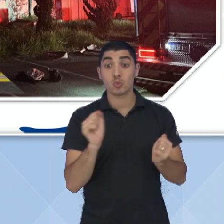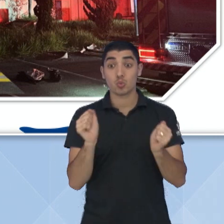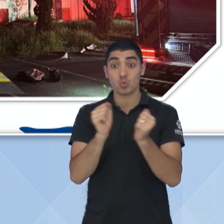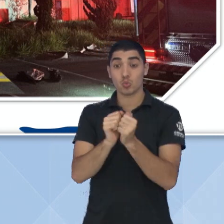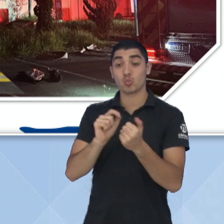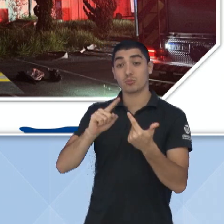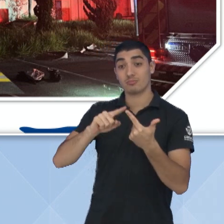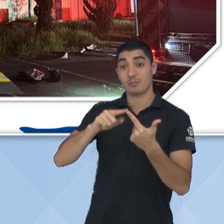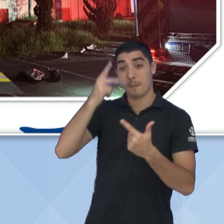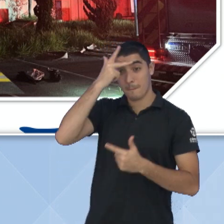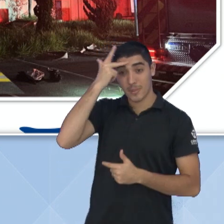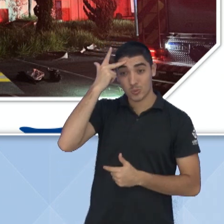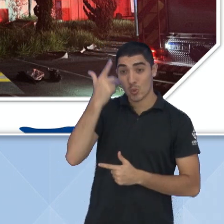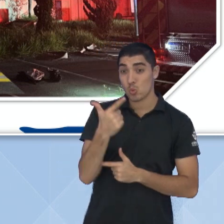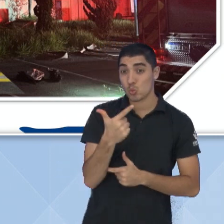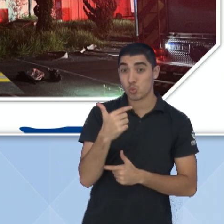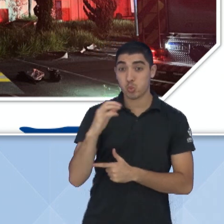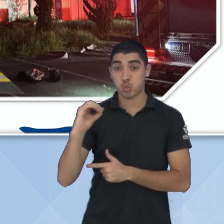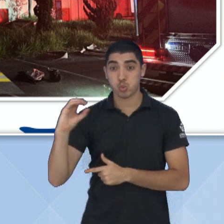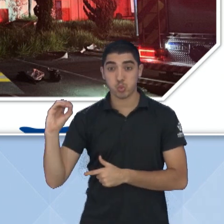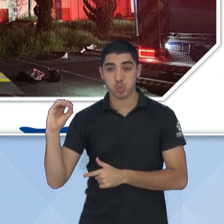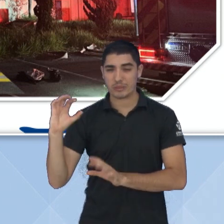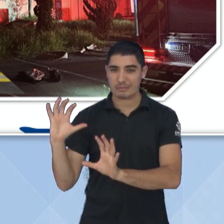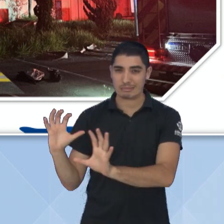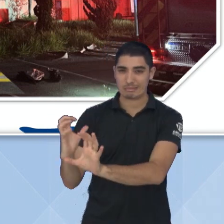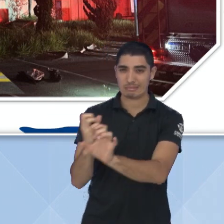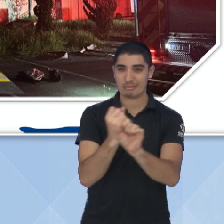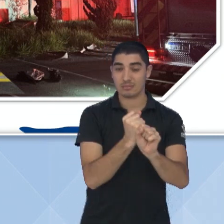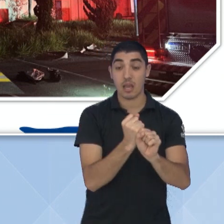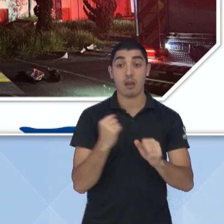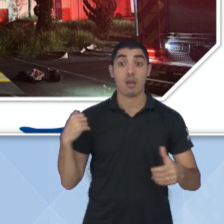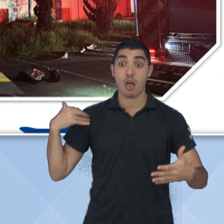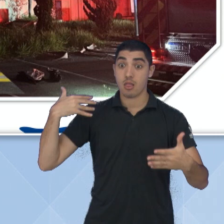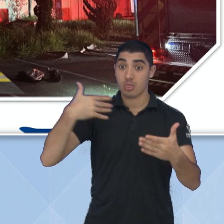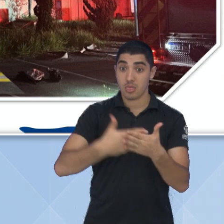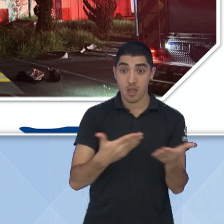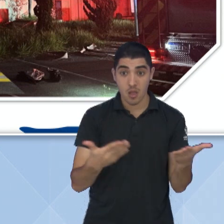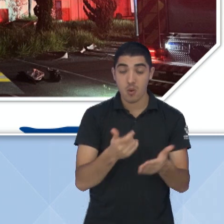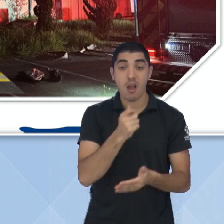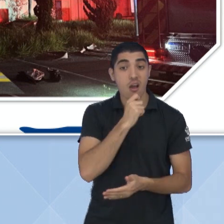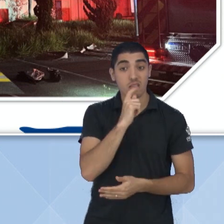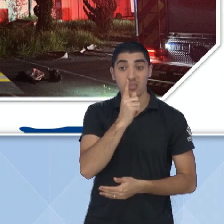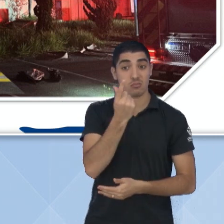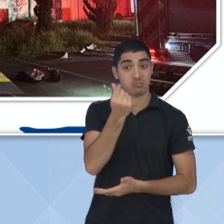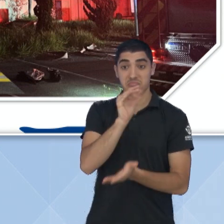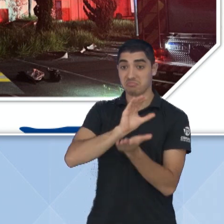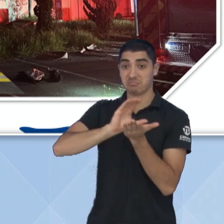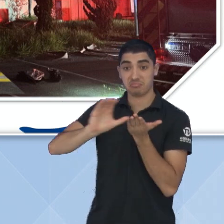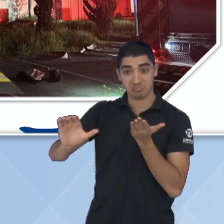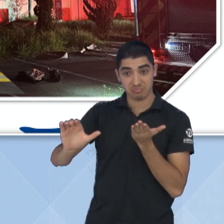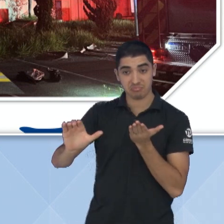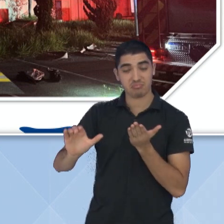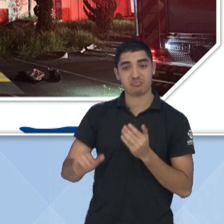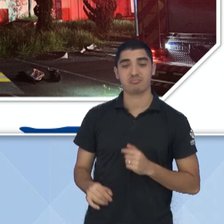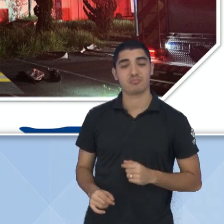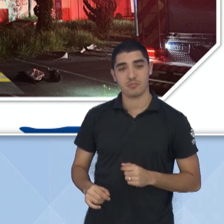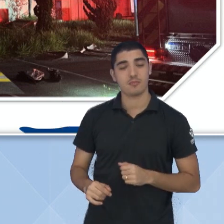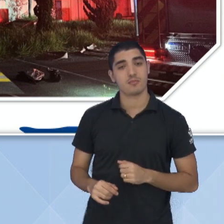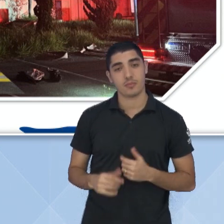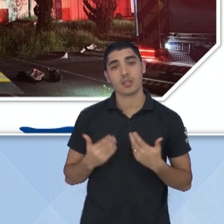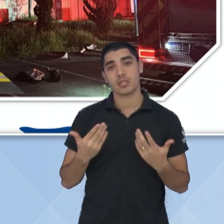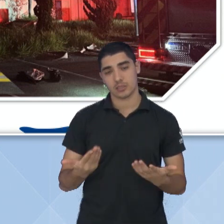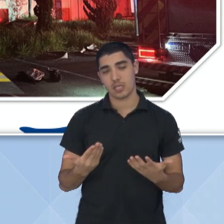200 pessoas, que ainda, no dia de hoje, não receberam qualquer indenização. Uma